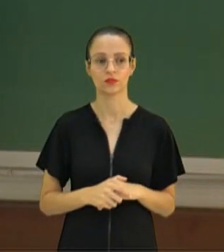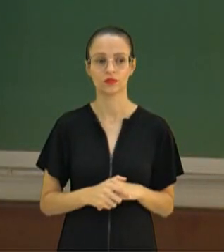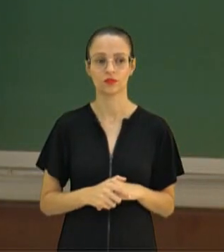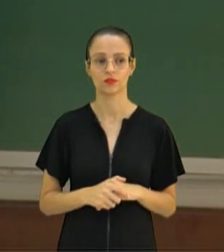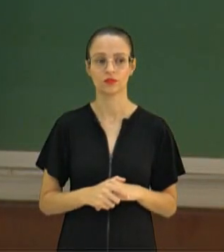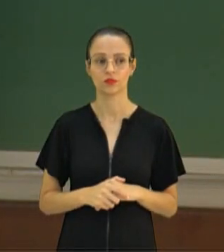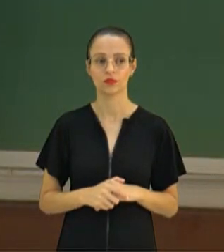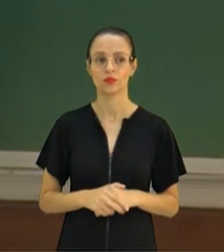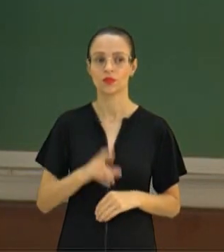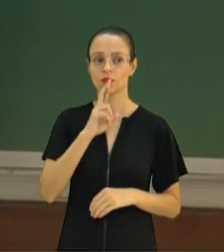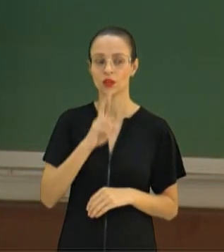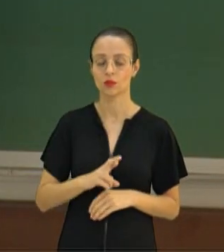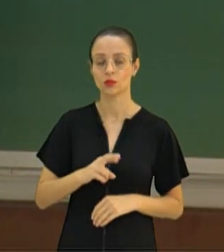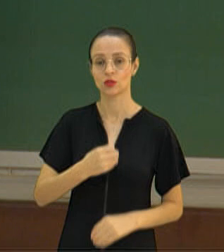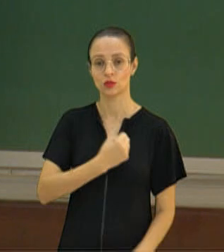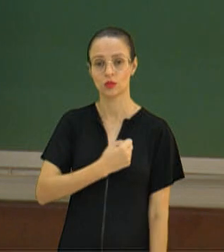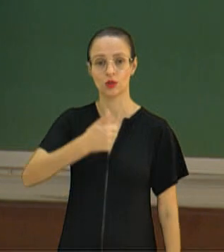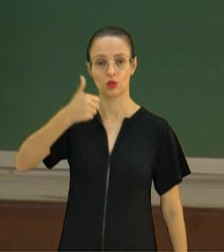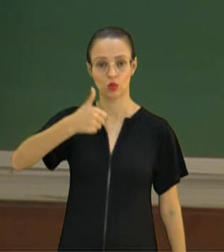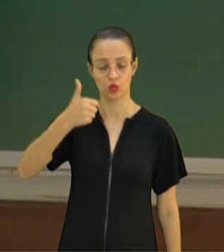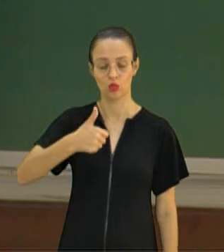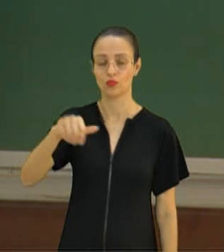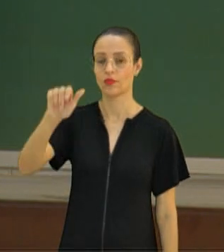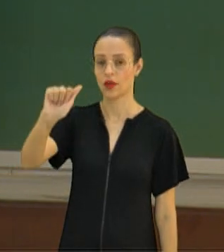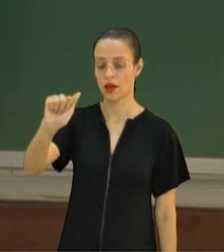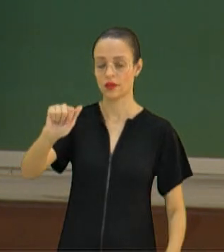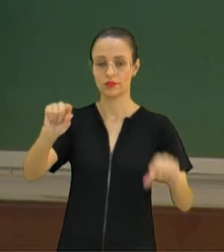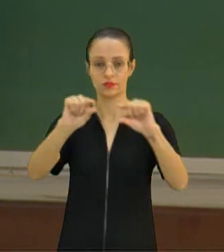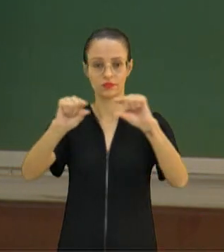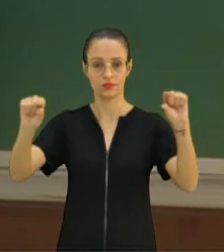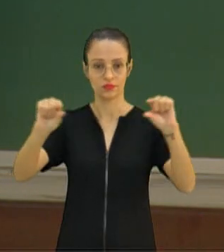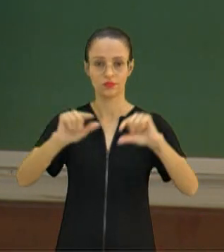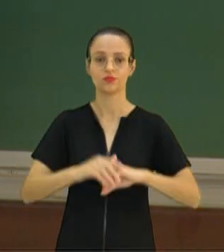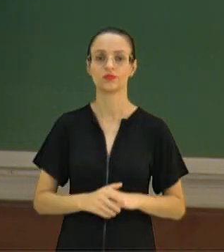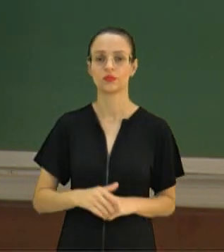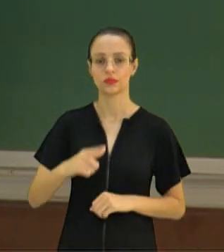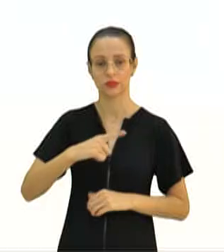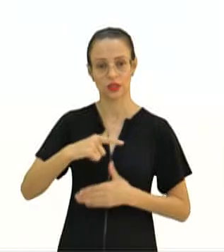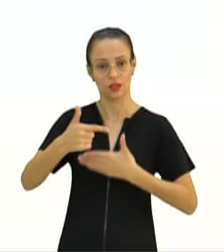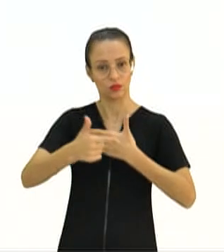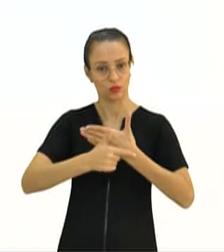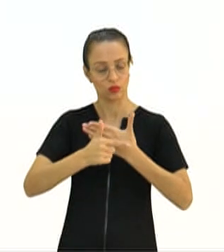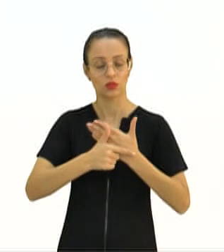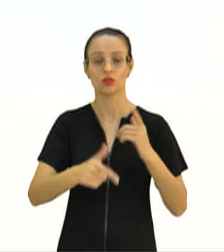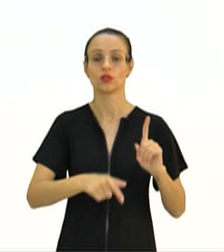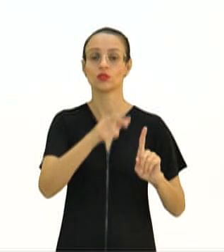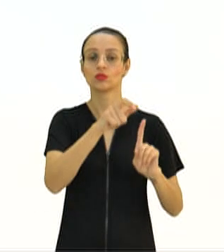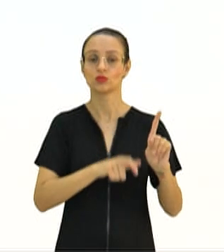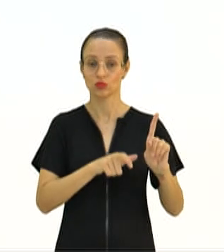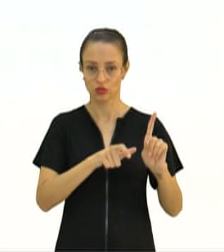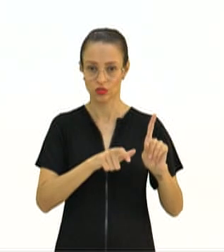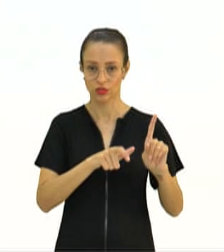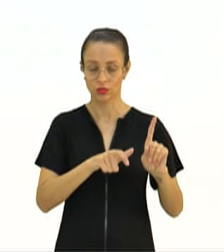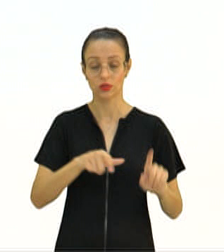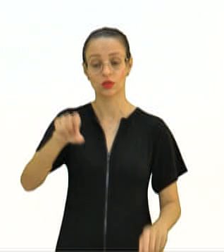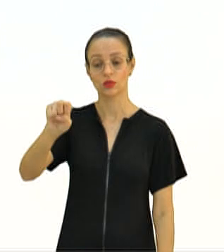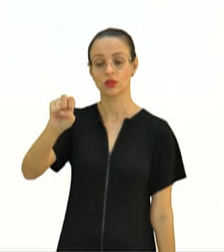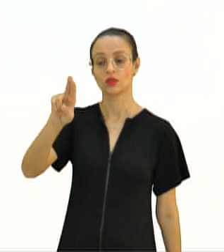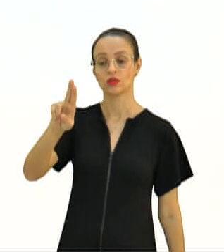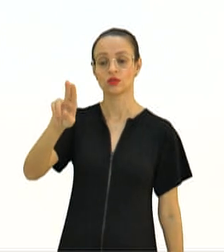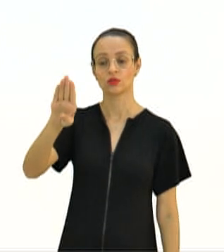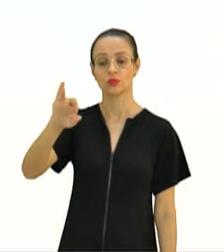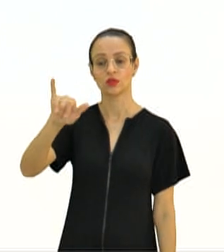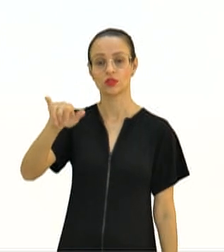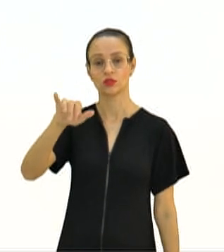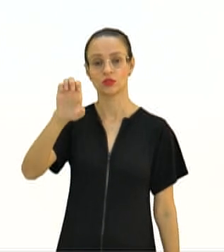A resposta ficou 1. A primeira oração tem função de sujeito, então ela é subjetiva. É